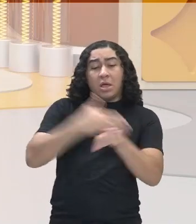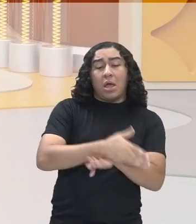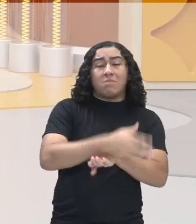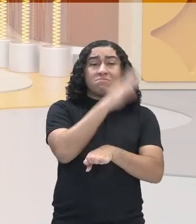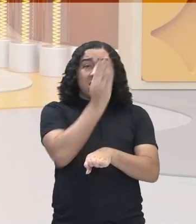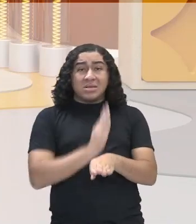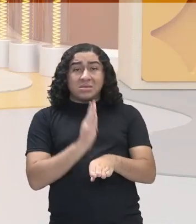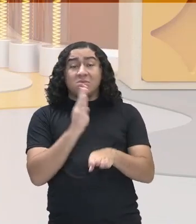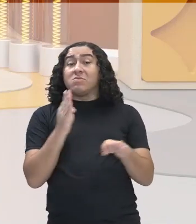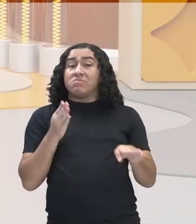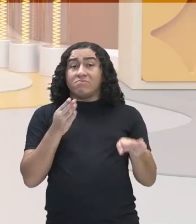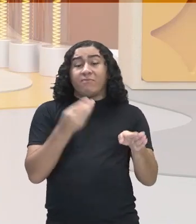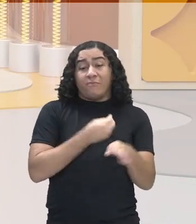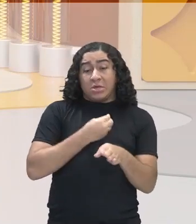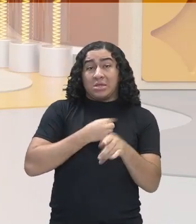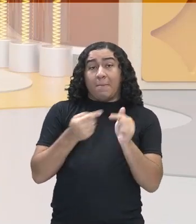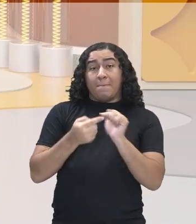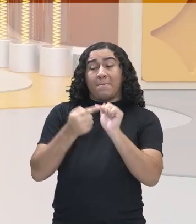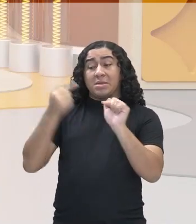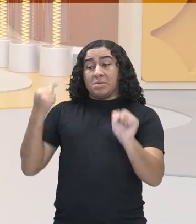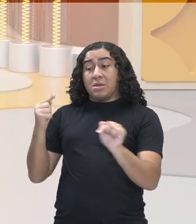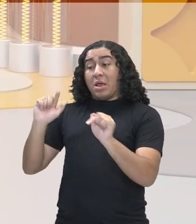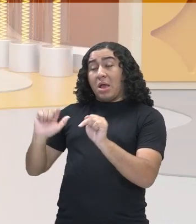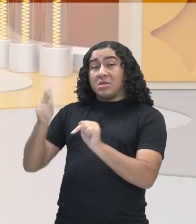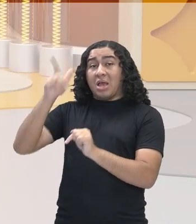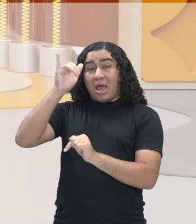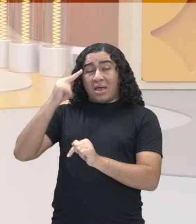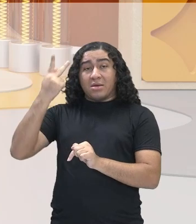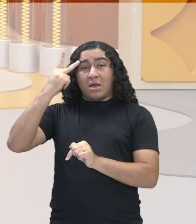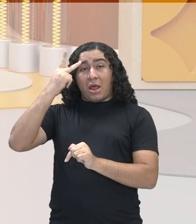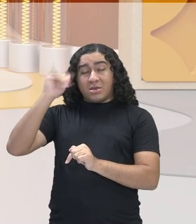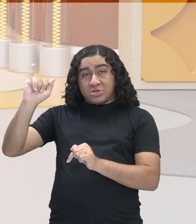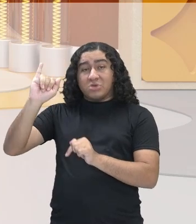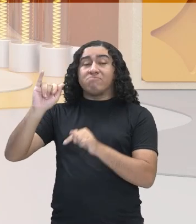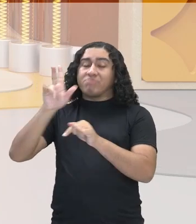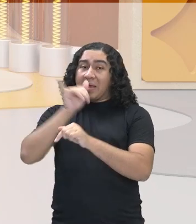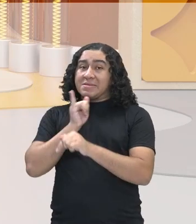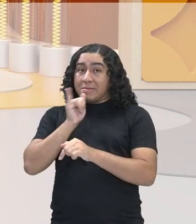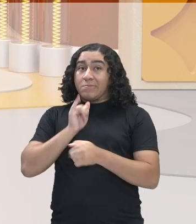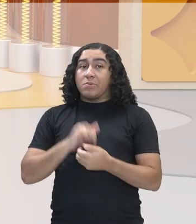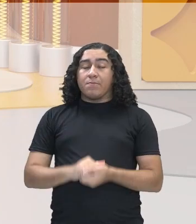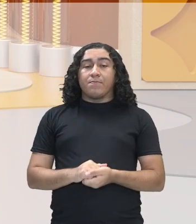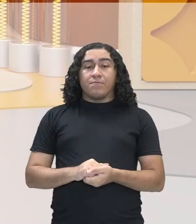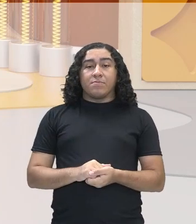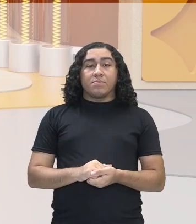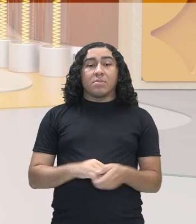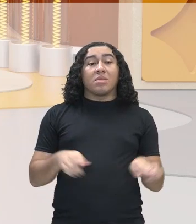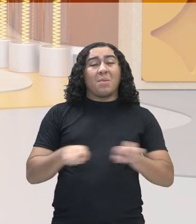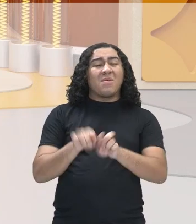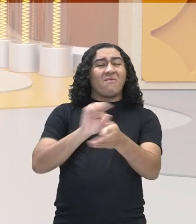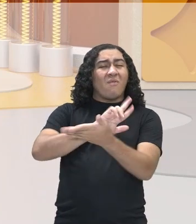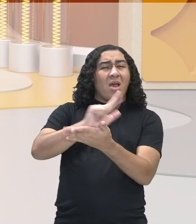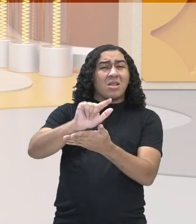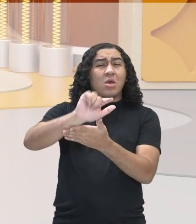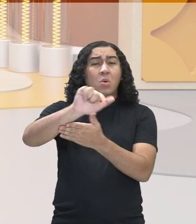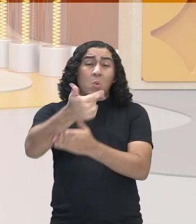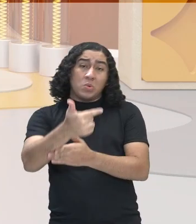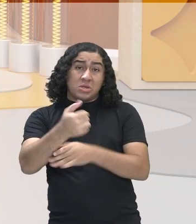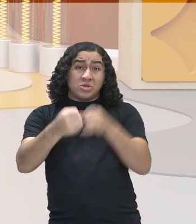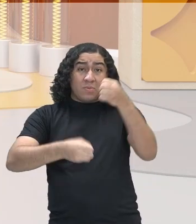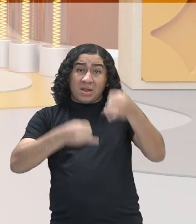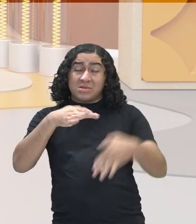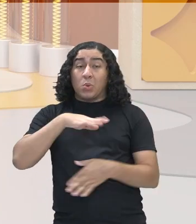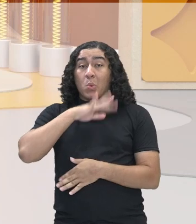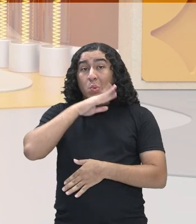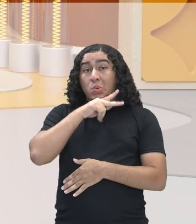em território brasileiro, que vieram do Haiti, por exemplo. E existem vários outros motivos ruins, negativos, que fizeram